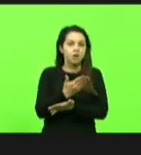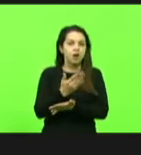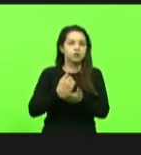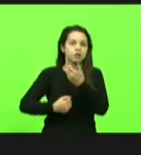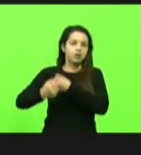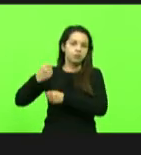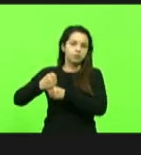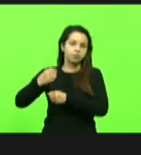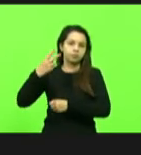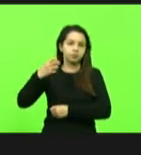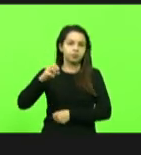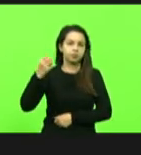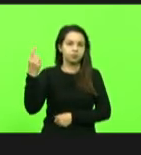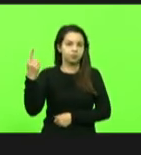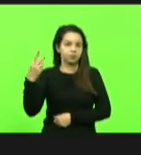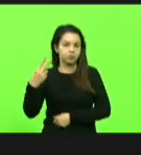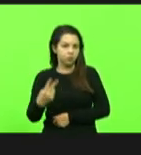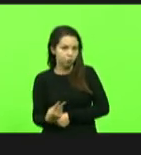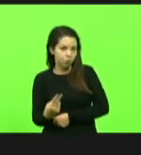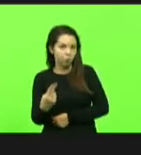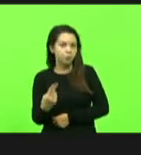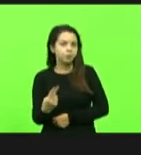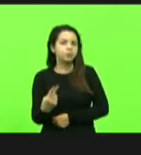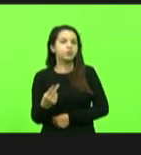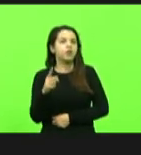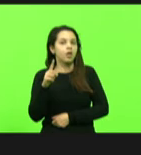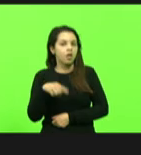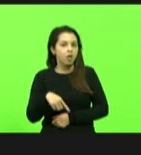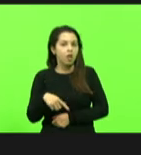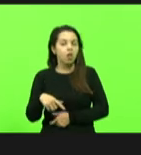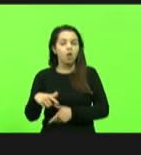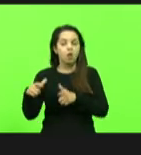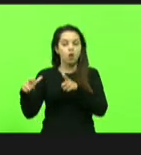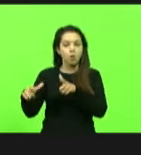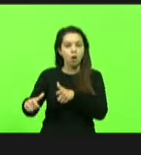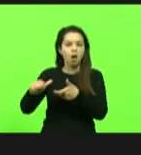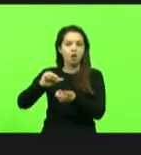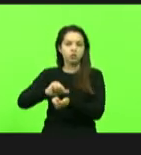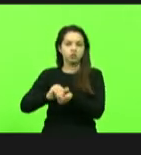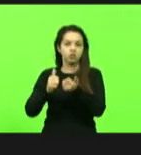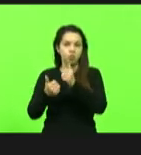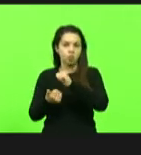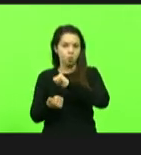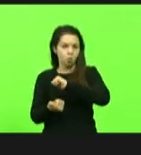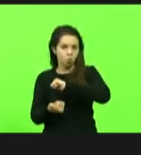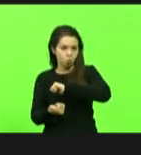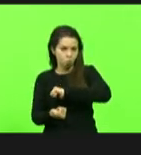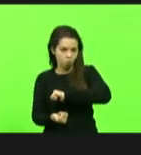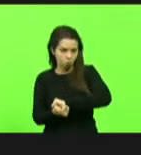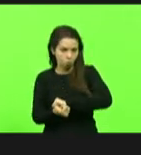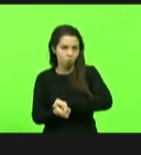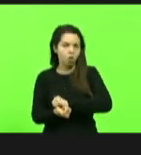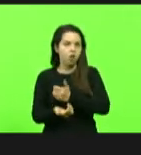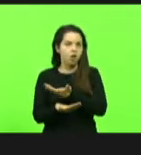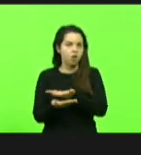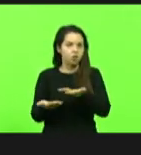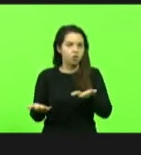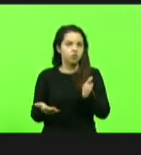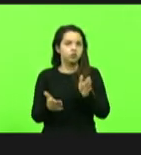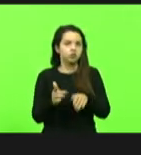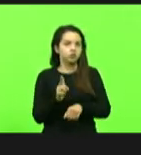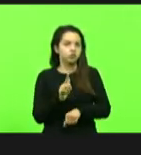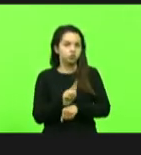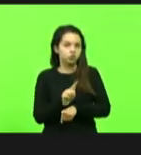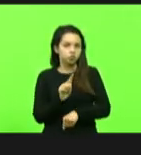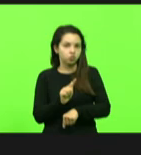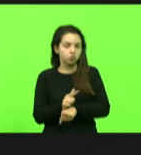com a resolução do CNAS, é um espaço de articulação, de interlocução dos gestores municipais e estaduais